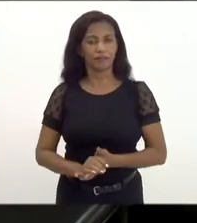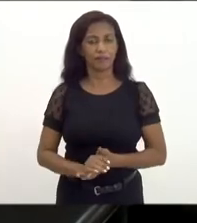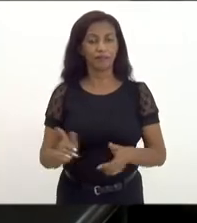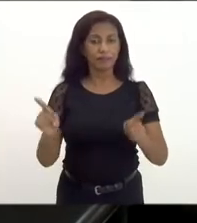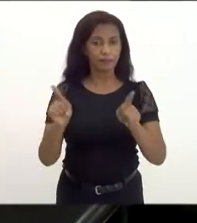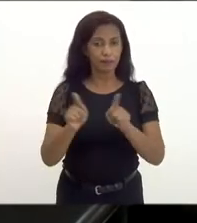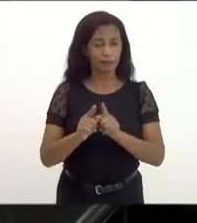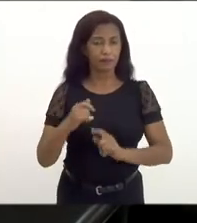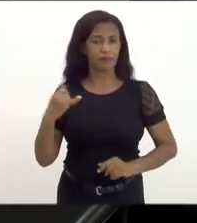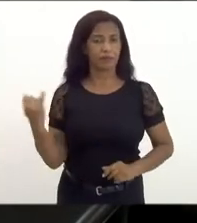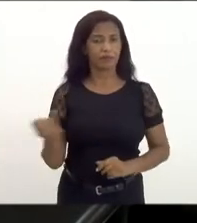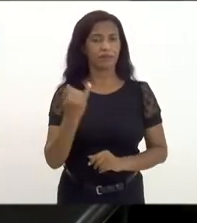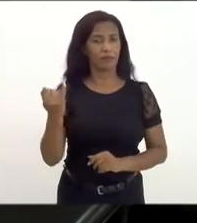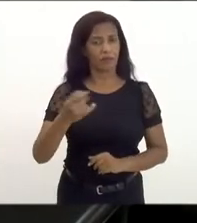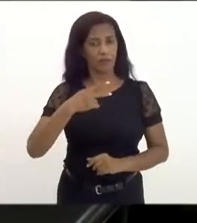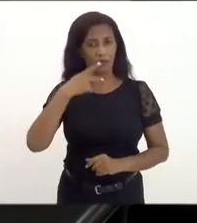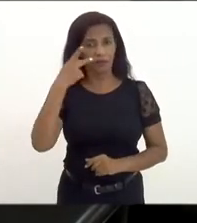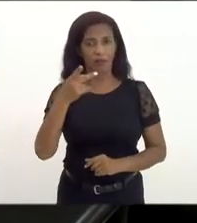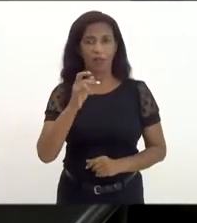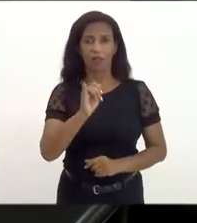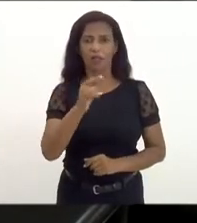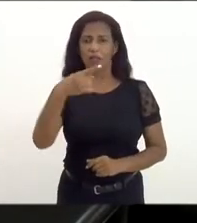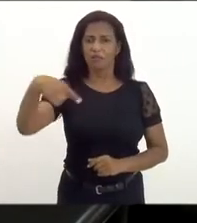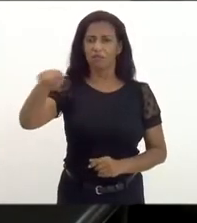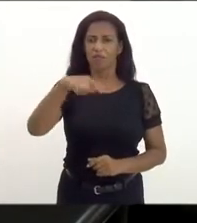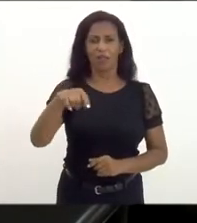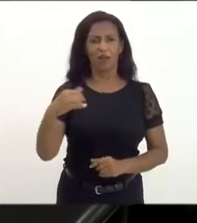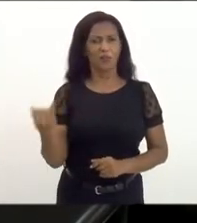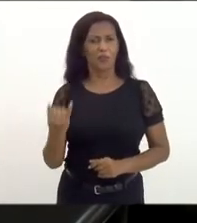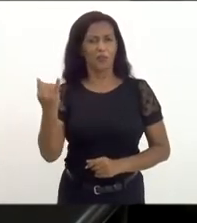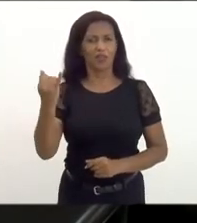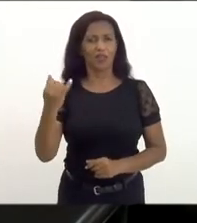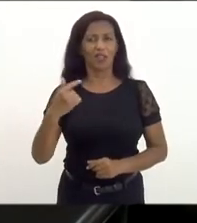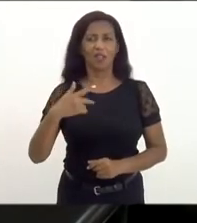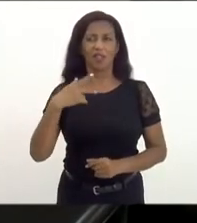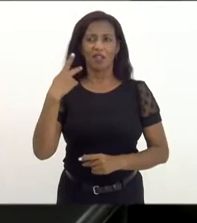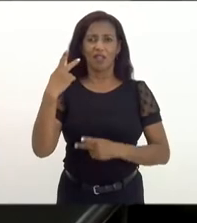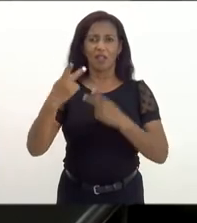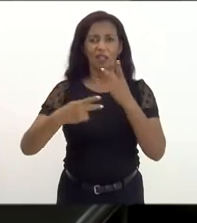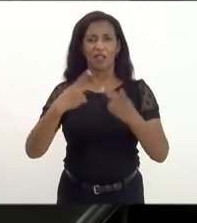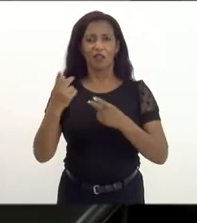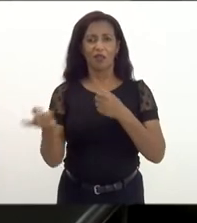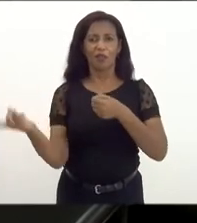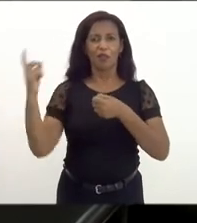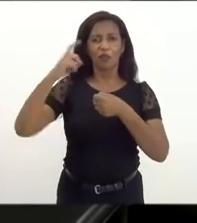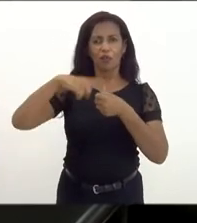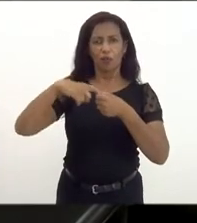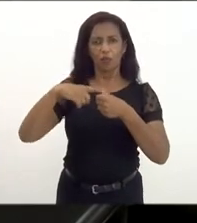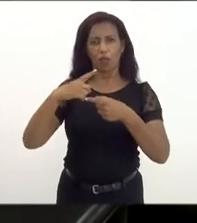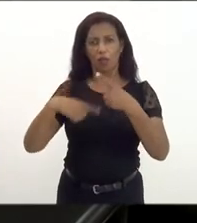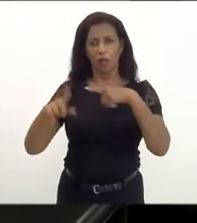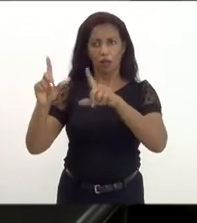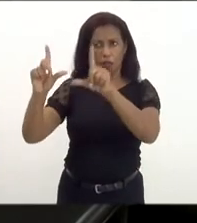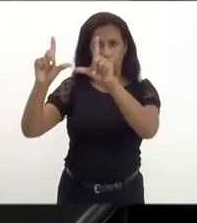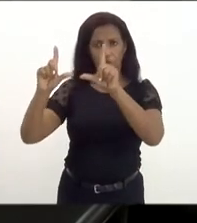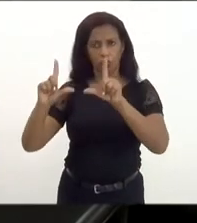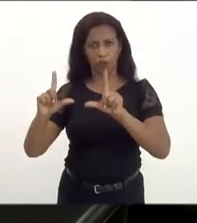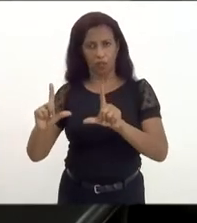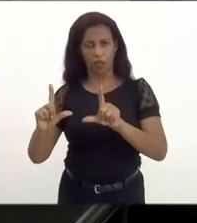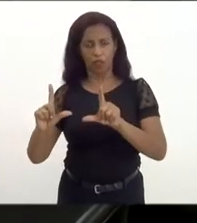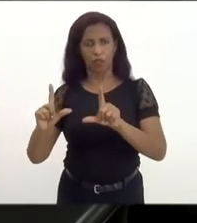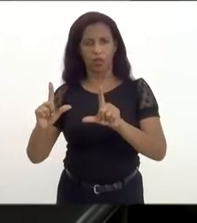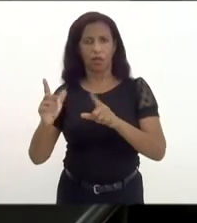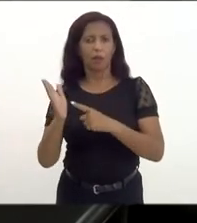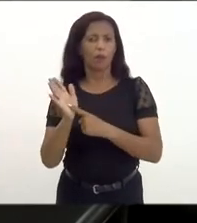mencionar E aí se os senhores não se importarem eu vou fazer um retorno aos lá de inicial para